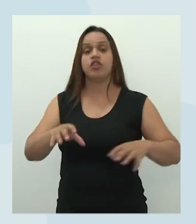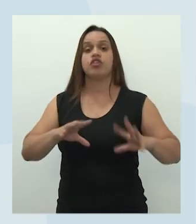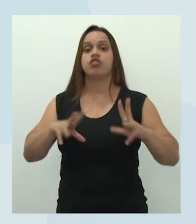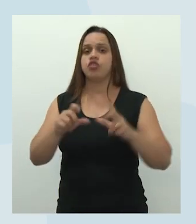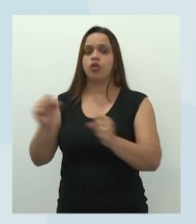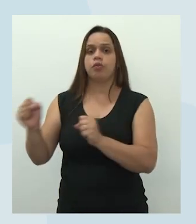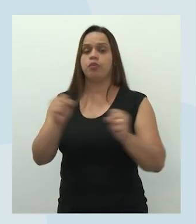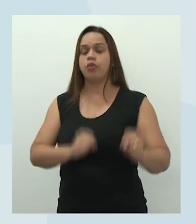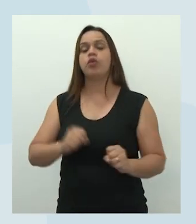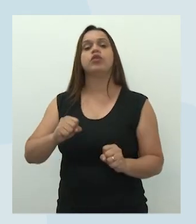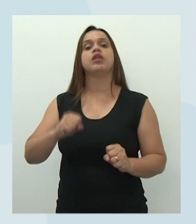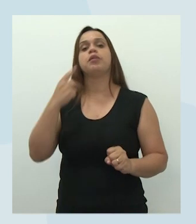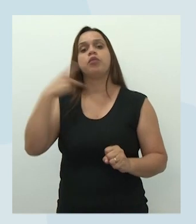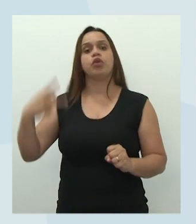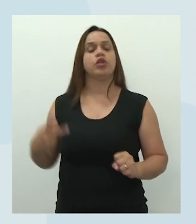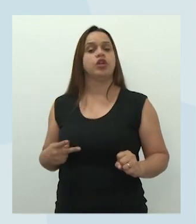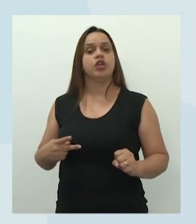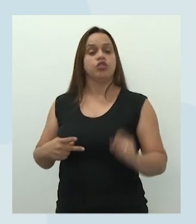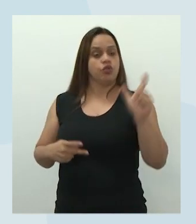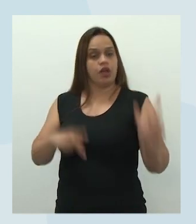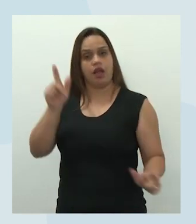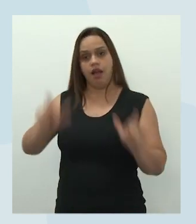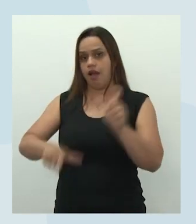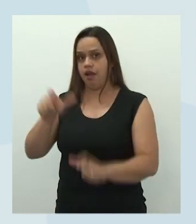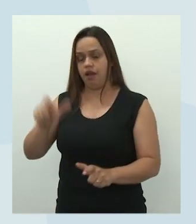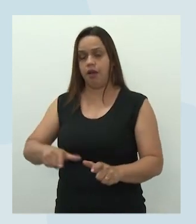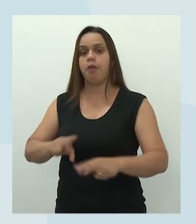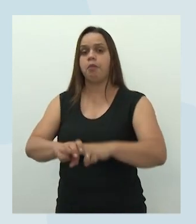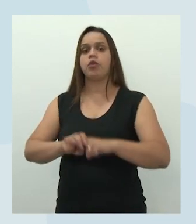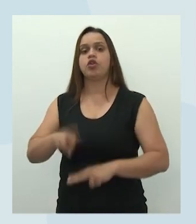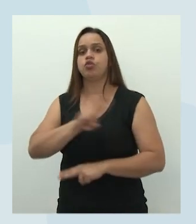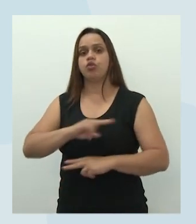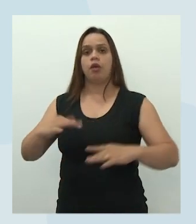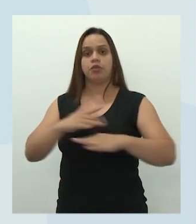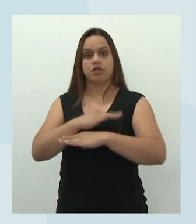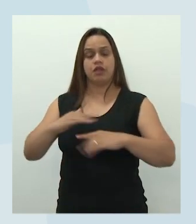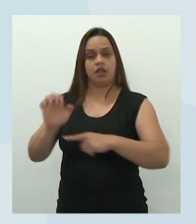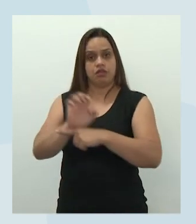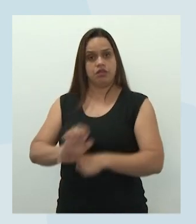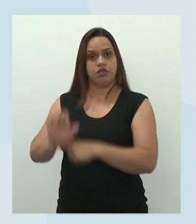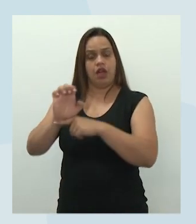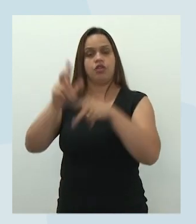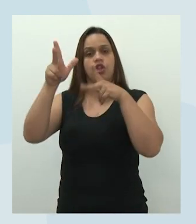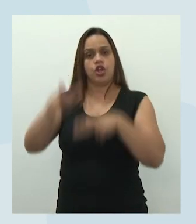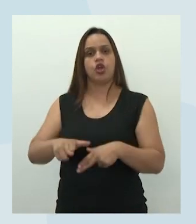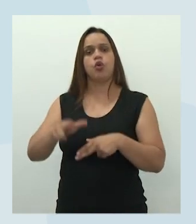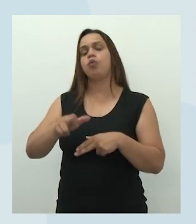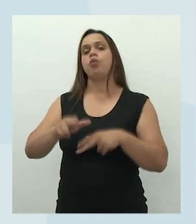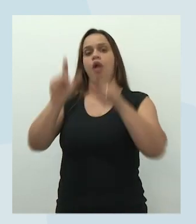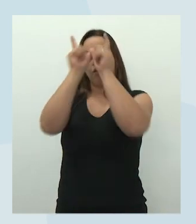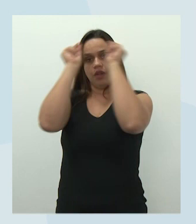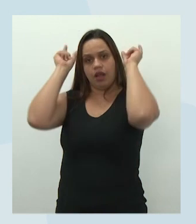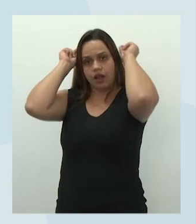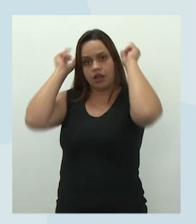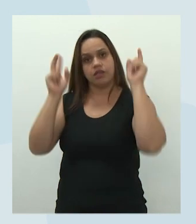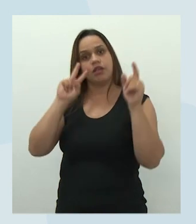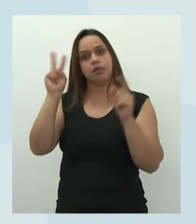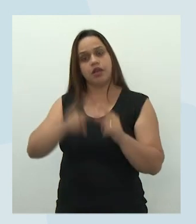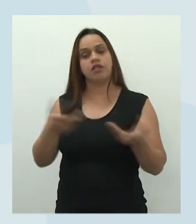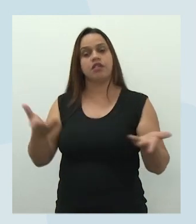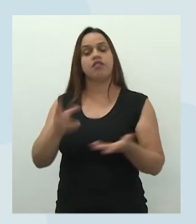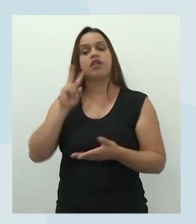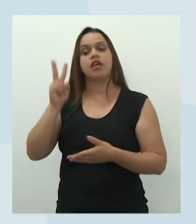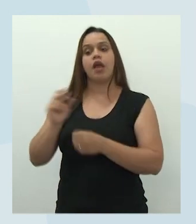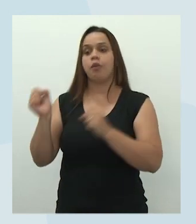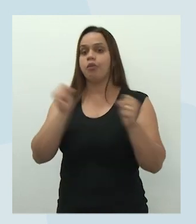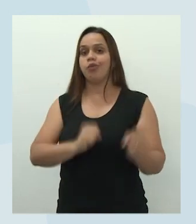na figura de vários líderes. Por isso, cidades-estado, como na Grécia, por exemplo. E como eu pontuei para vocês, está aí, o poder político